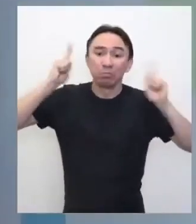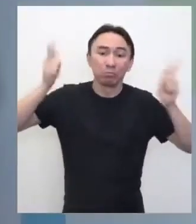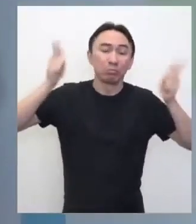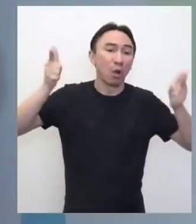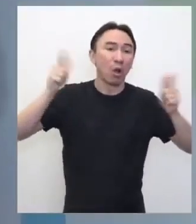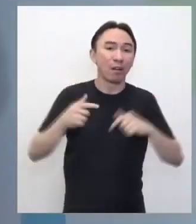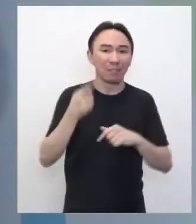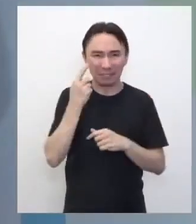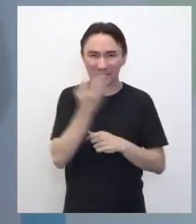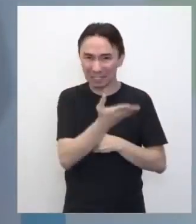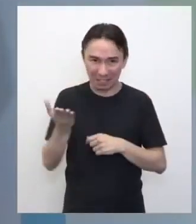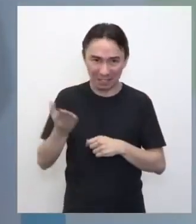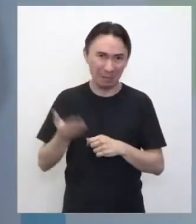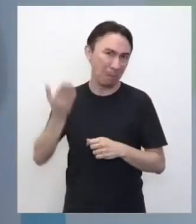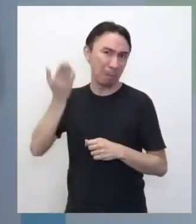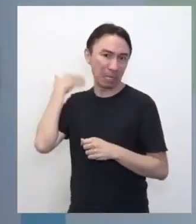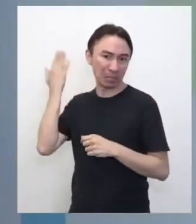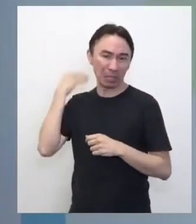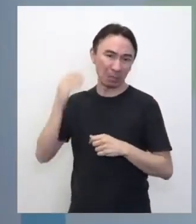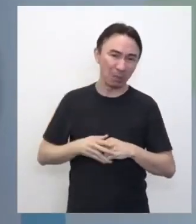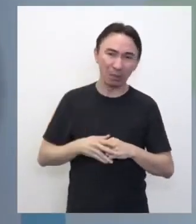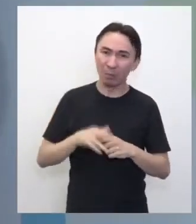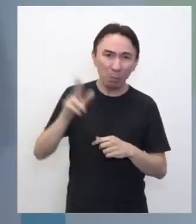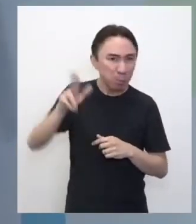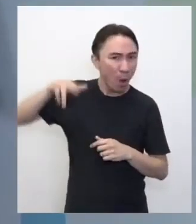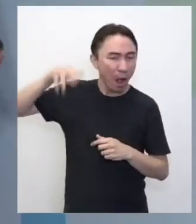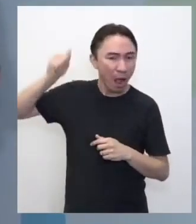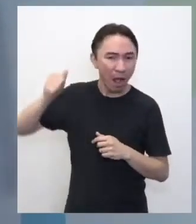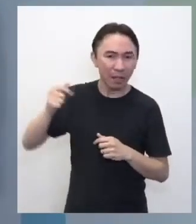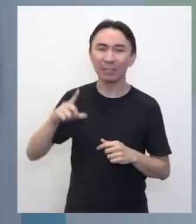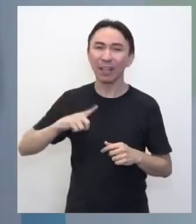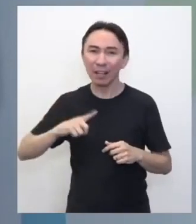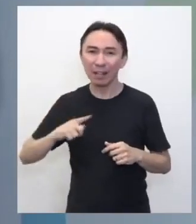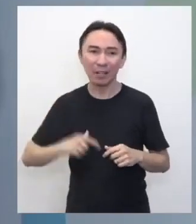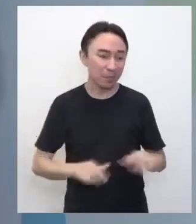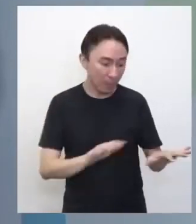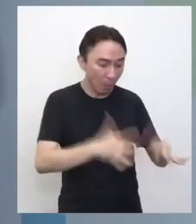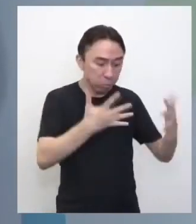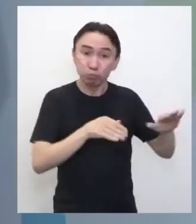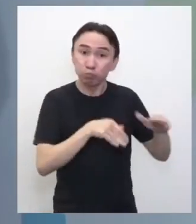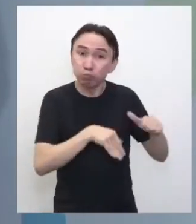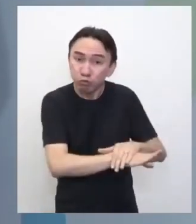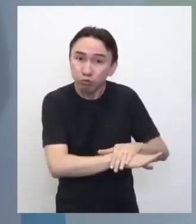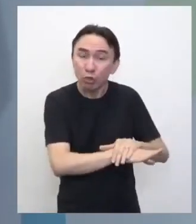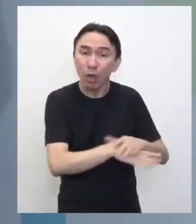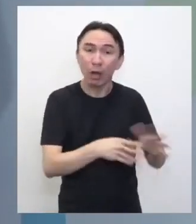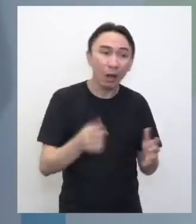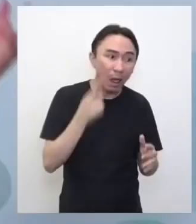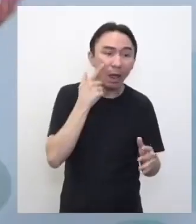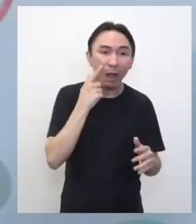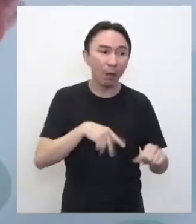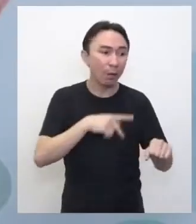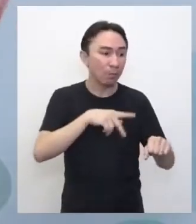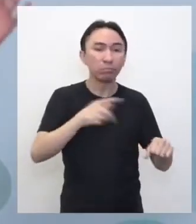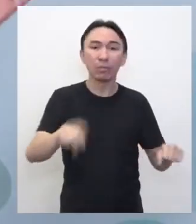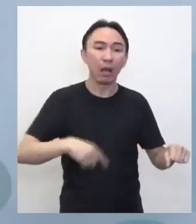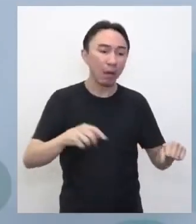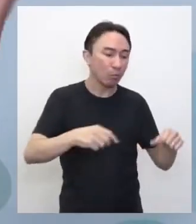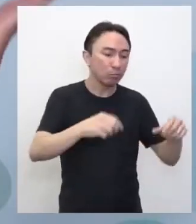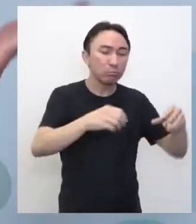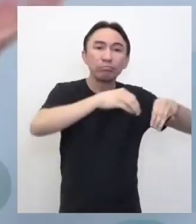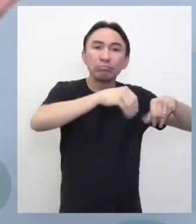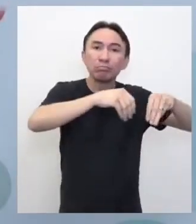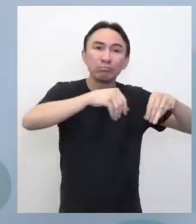nunca leu uma história que contava de um tesouro escondido, de uma ilha de pirata, né? Uma ilha perdida, né? E será que o fato de ter